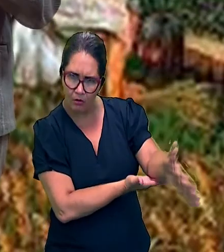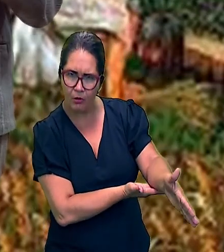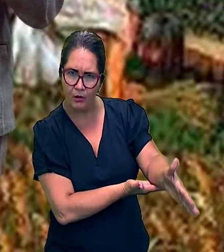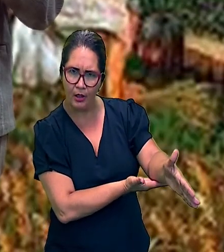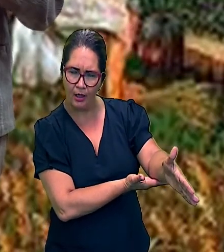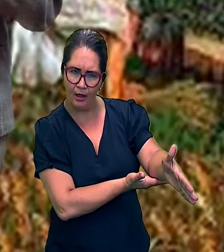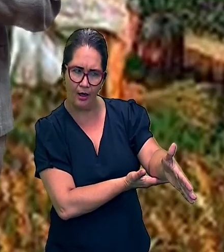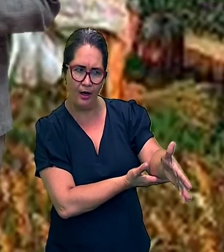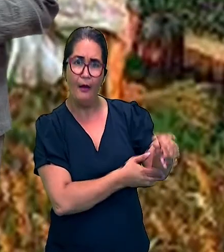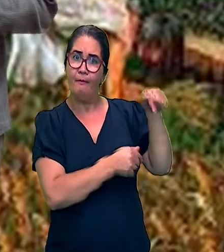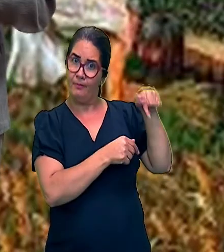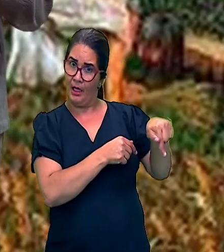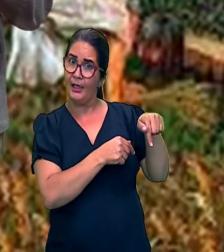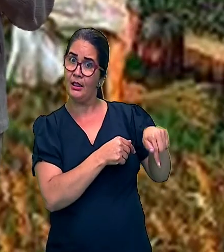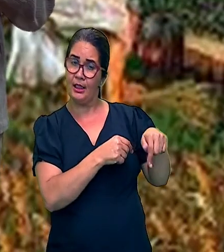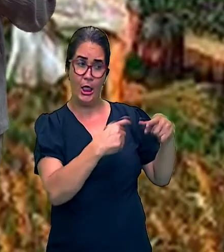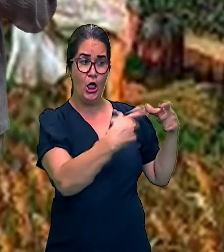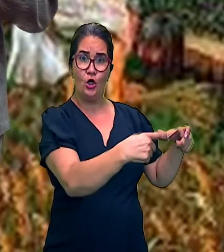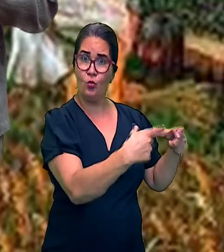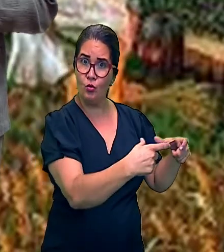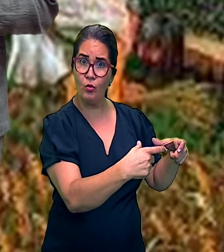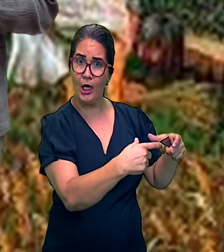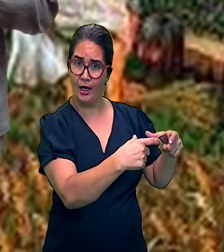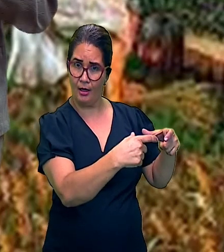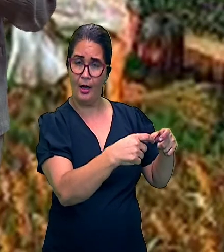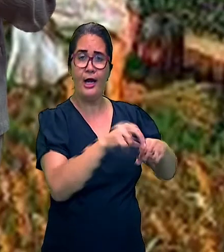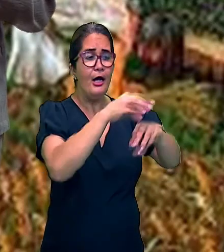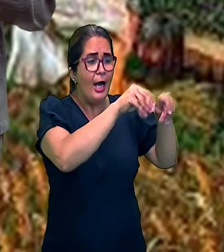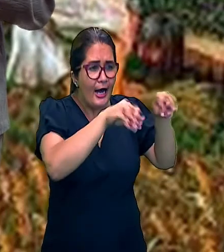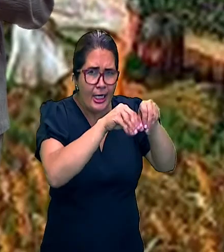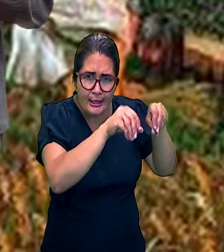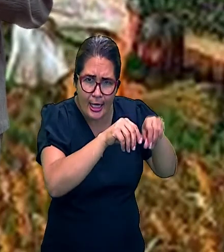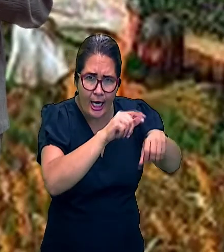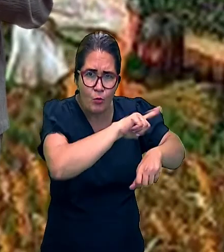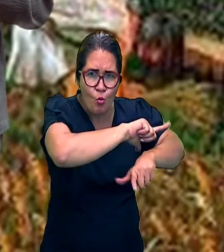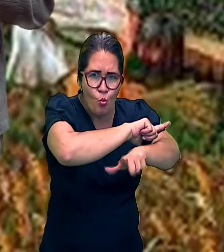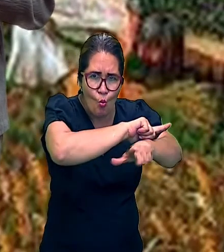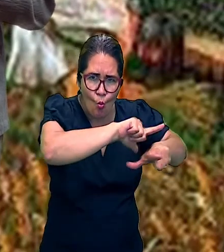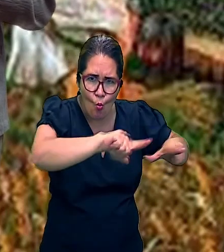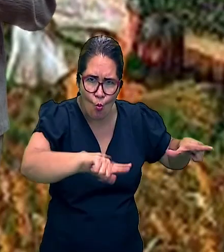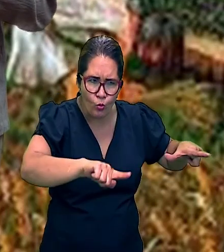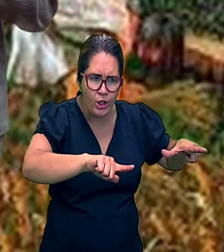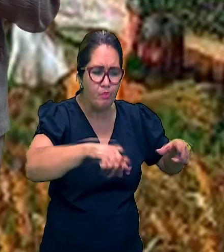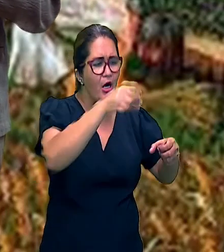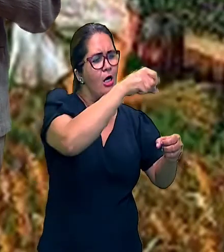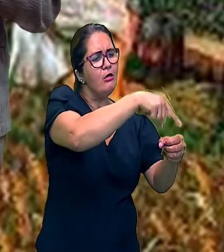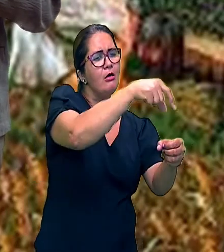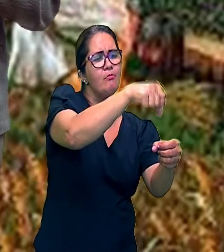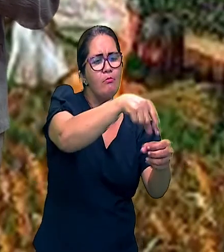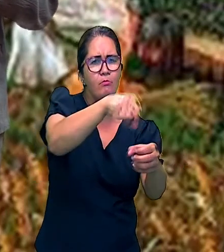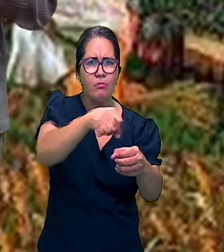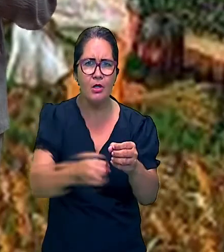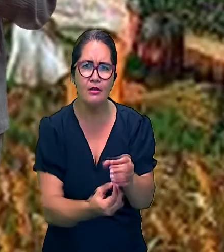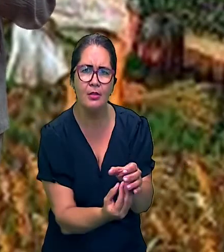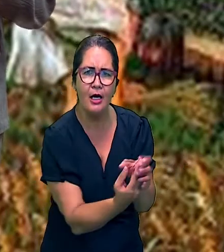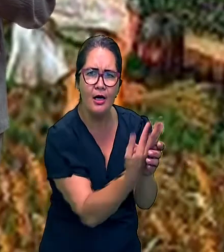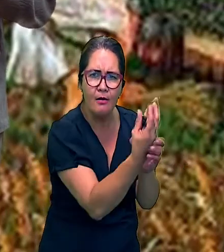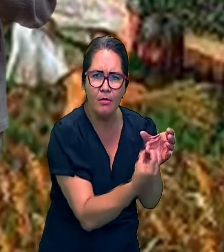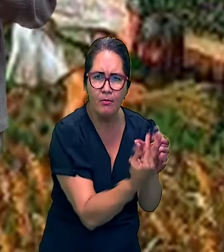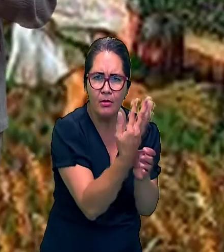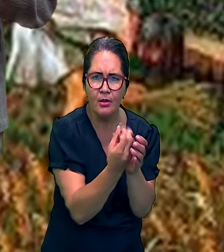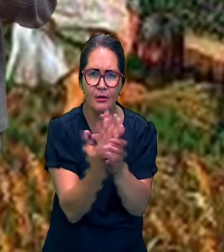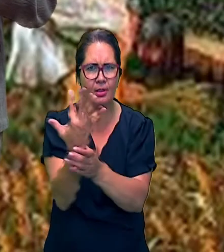presente. Infelizmente, essa técnica de derrubar as matas,